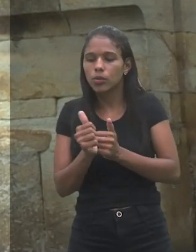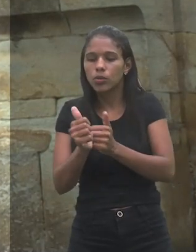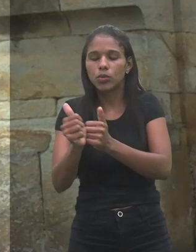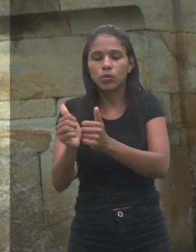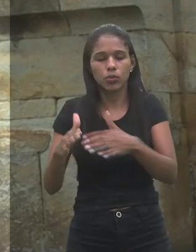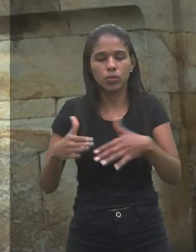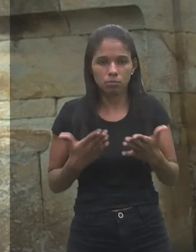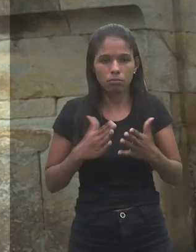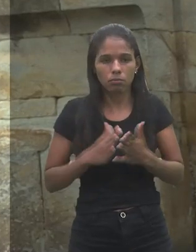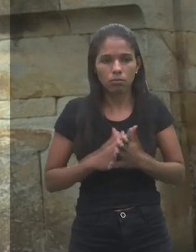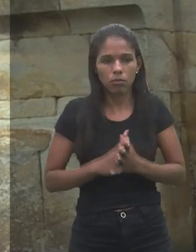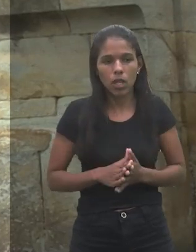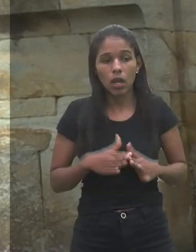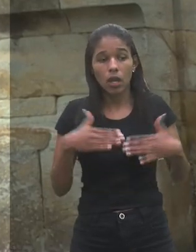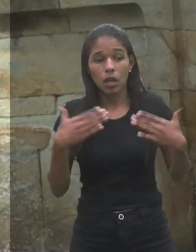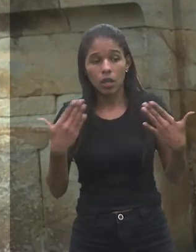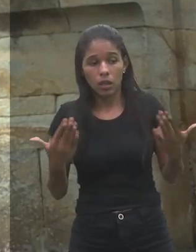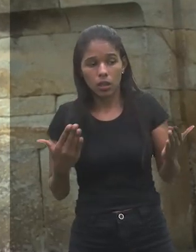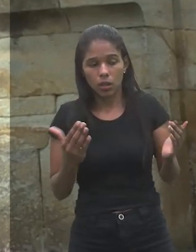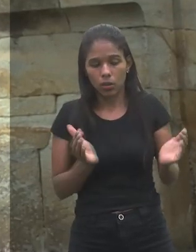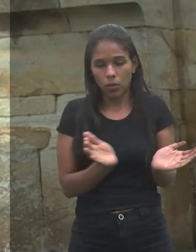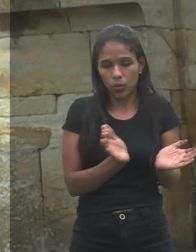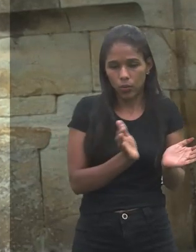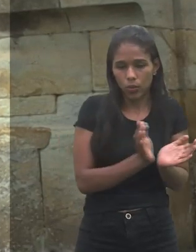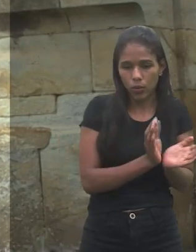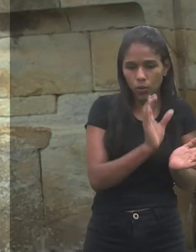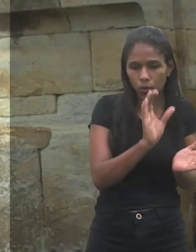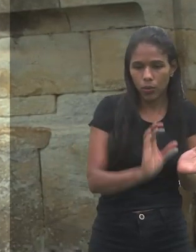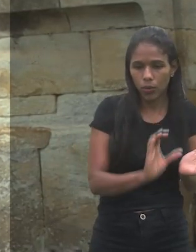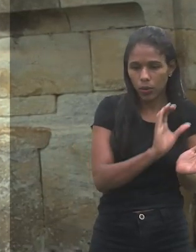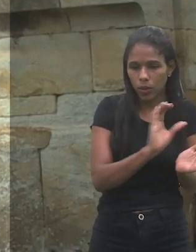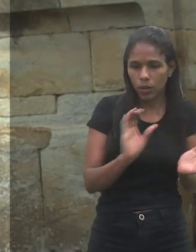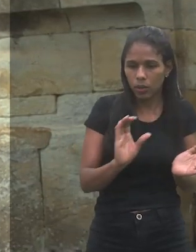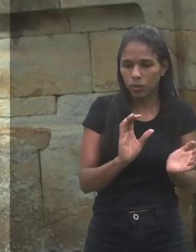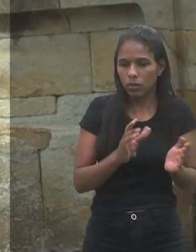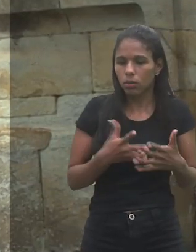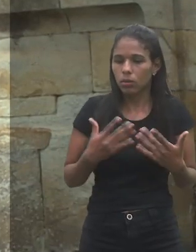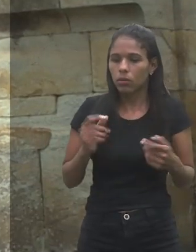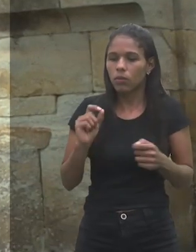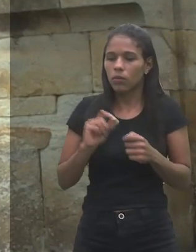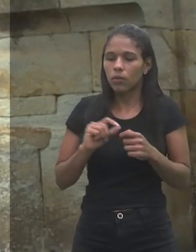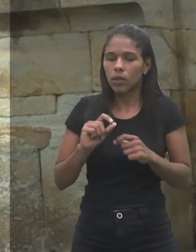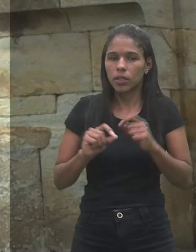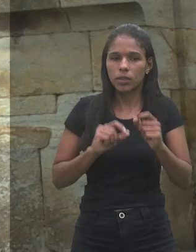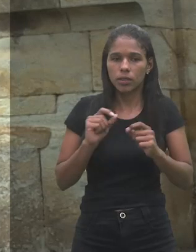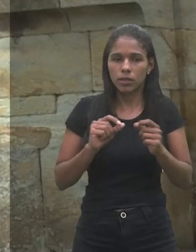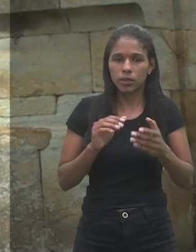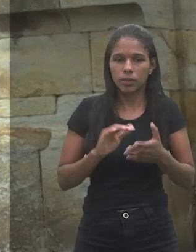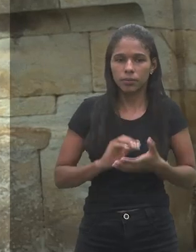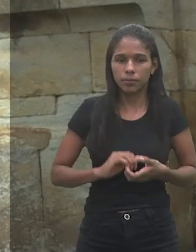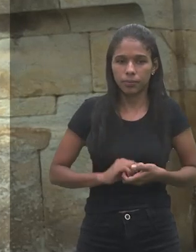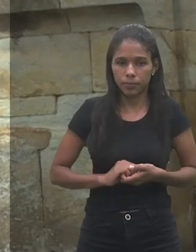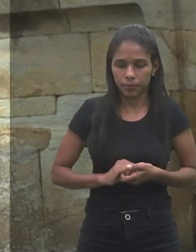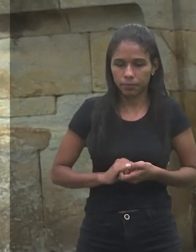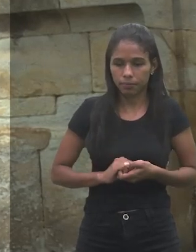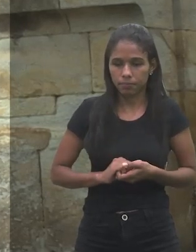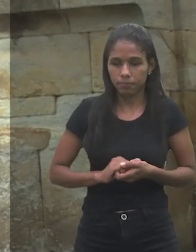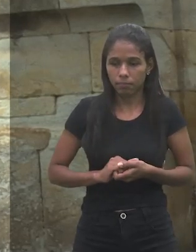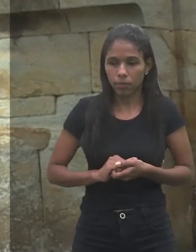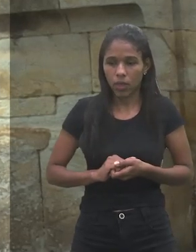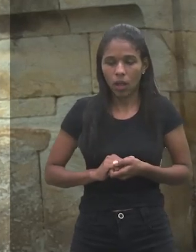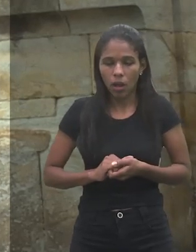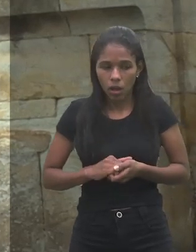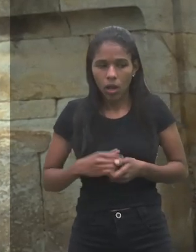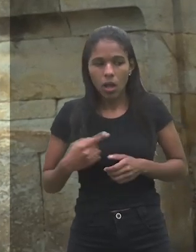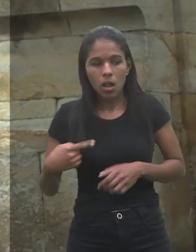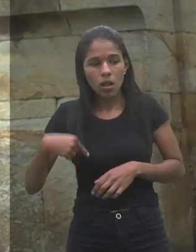Irmandade da Conceição achou que deveria dar mais ênfase ao conhecimento dele. Envia ele para Mariana, que era a cidade-escola,